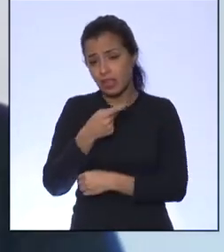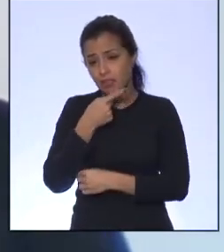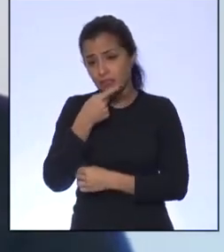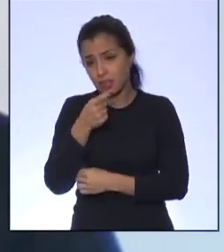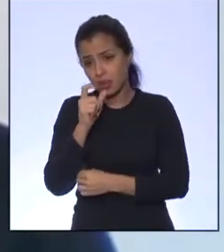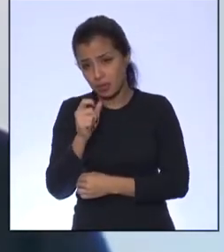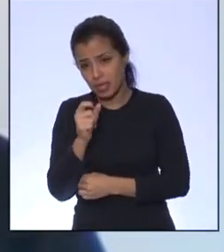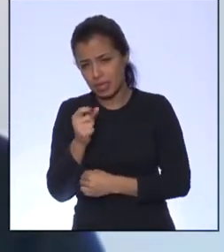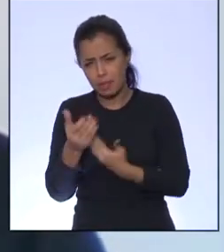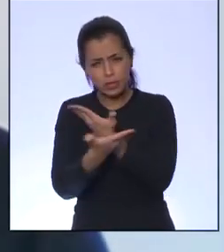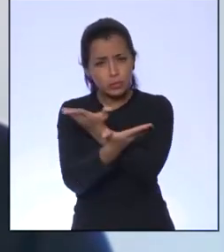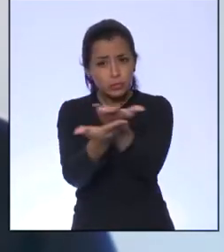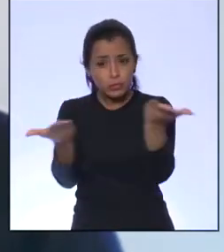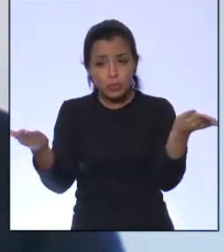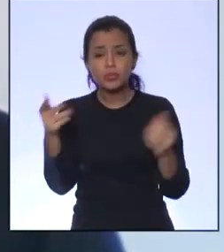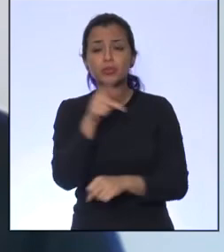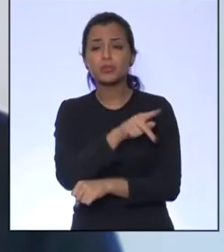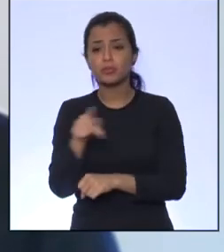aos professores.